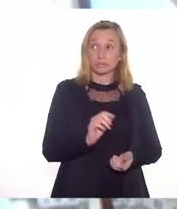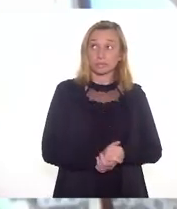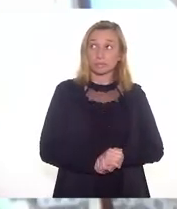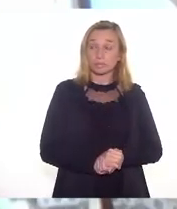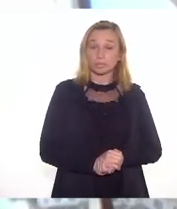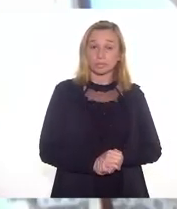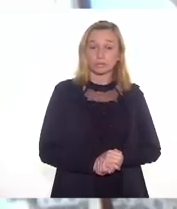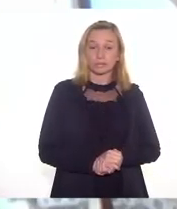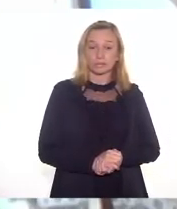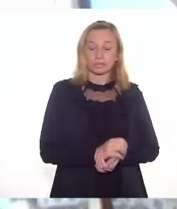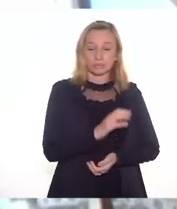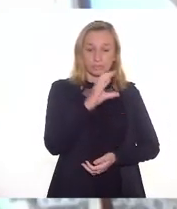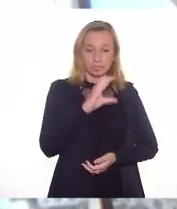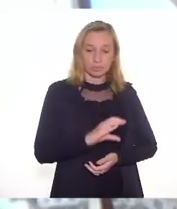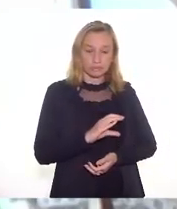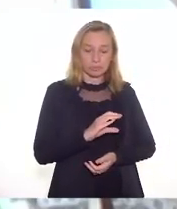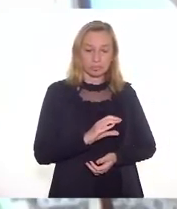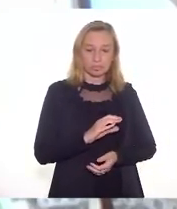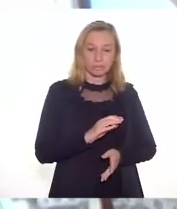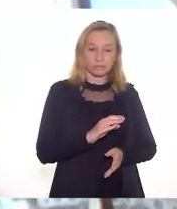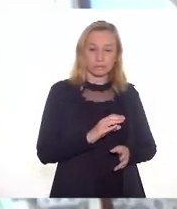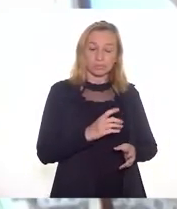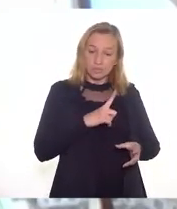que comportarem público,